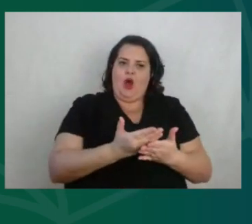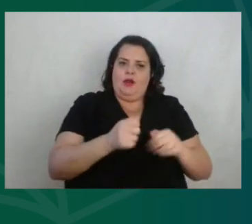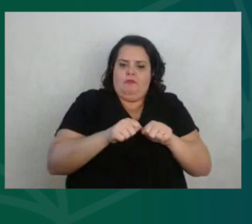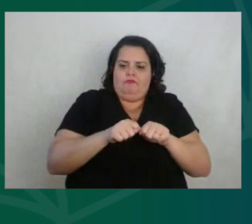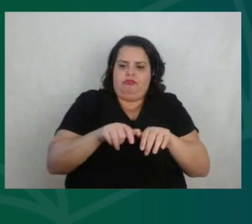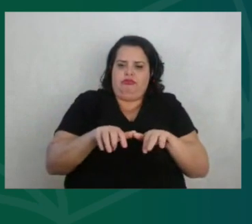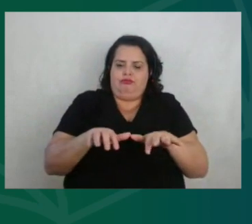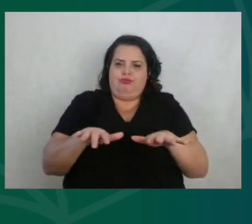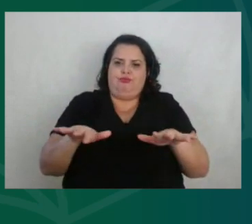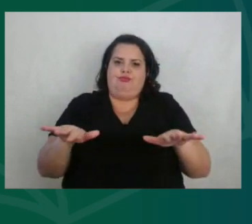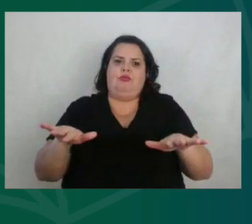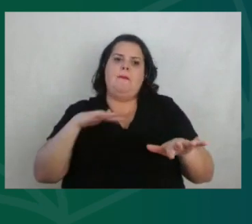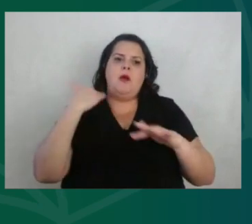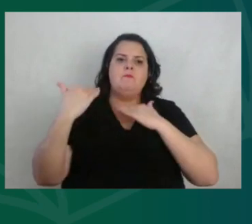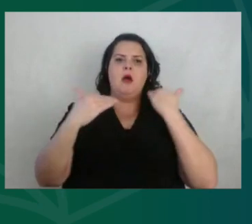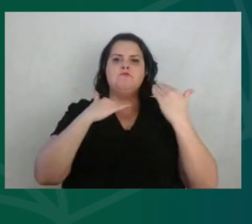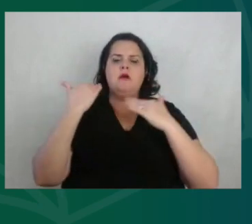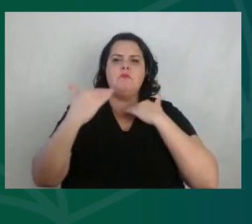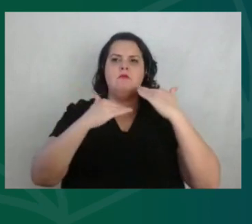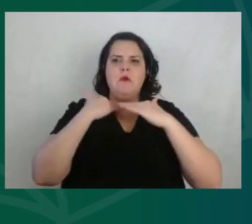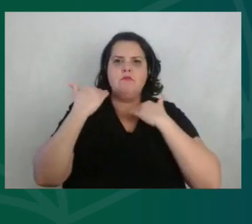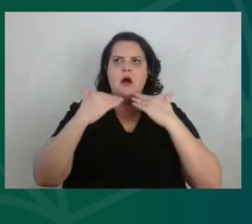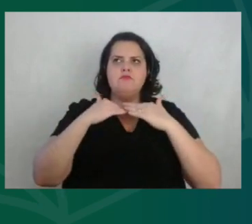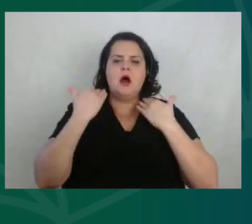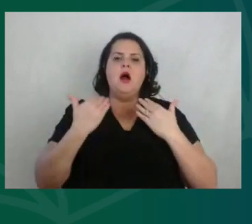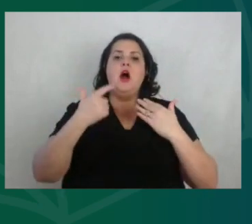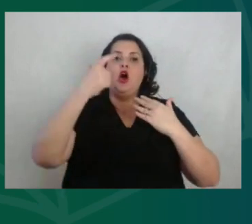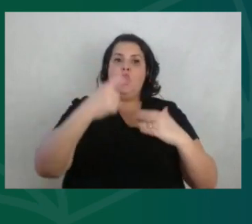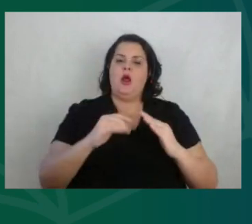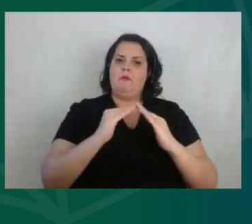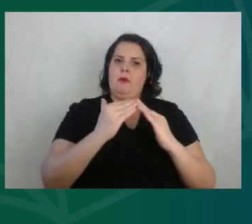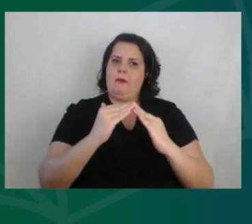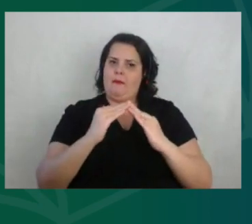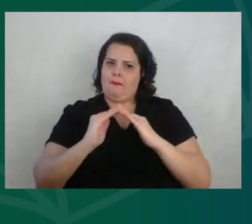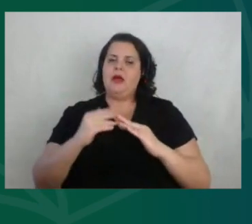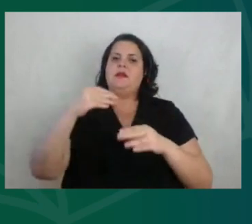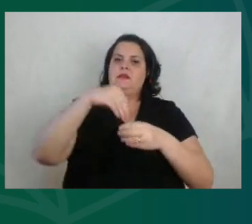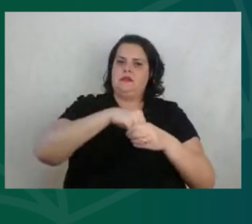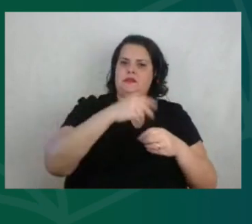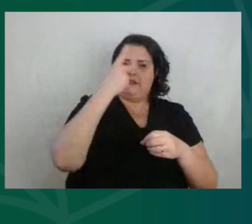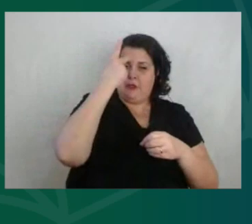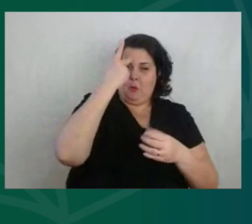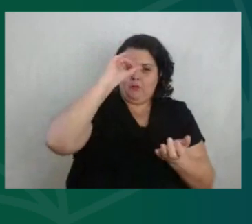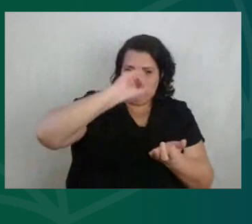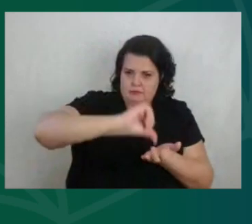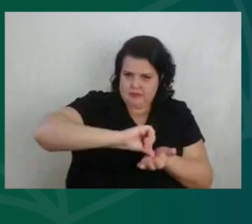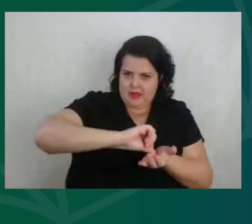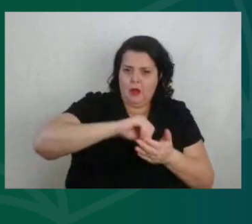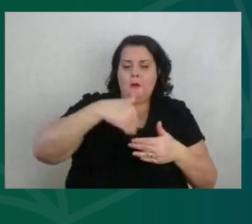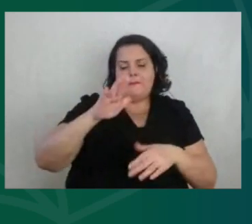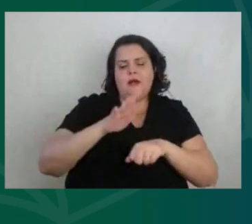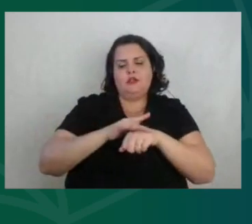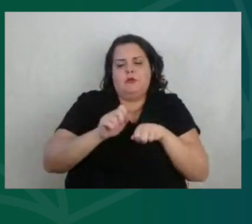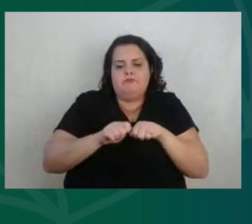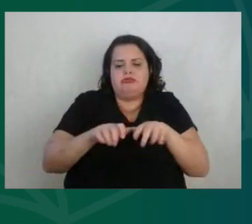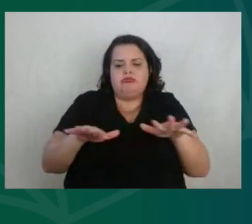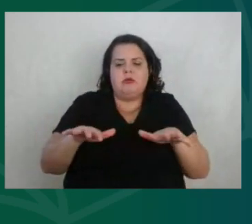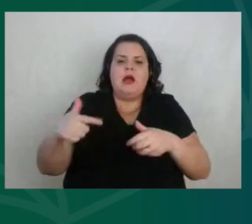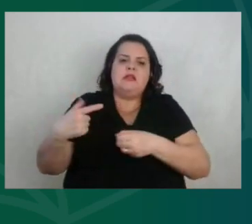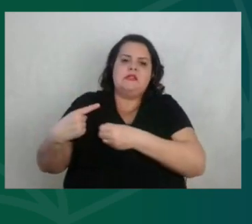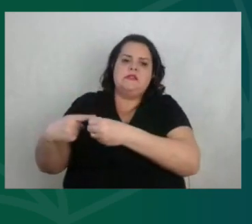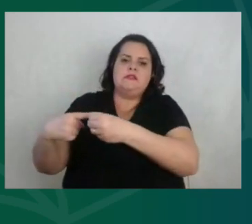óbitos nas regiões periféricas, né, mostrando as características dessa pandemia. O impacto da abertura no comércio em